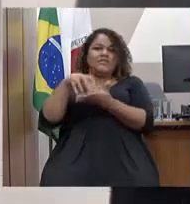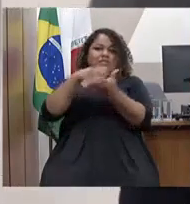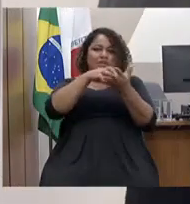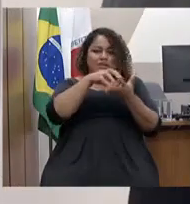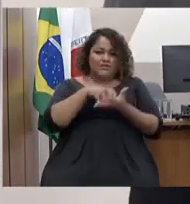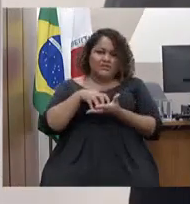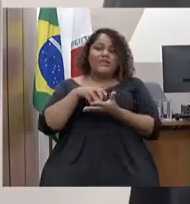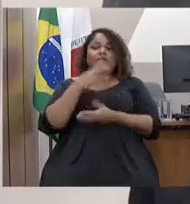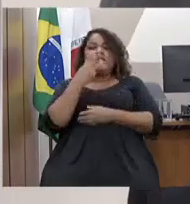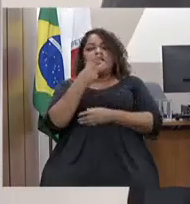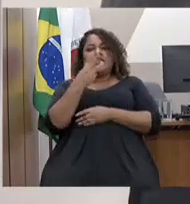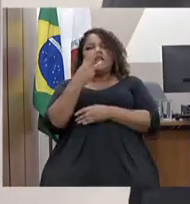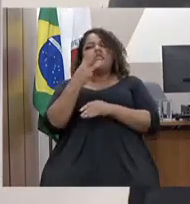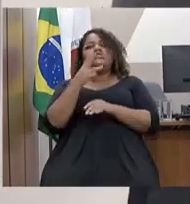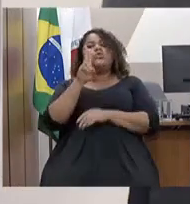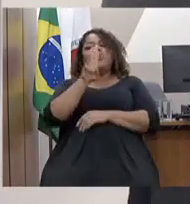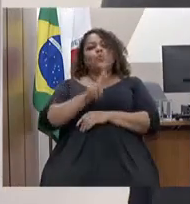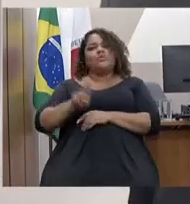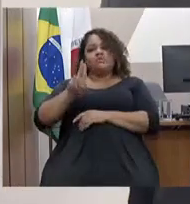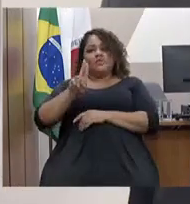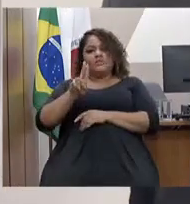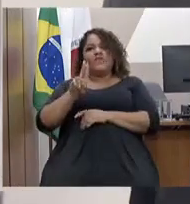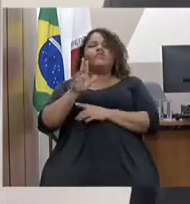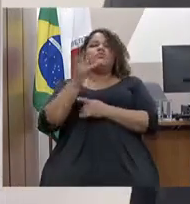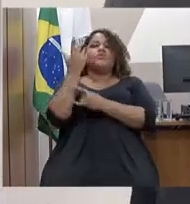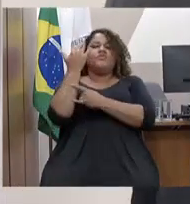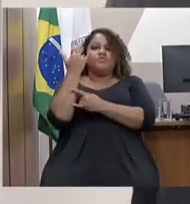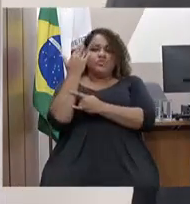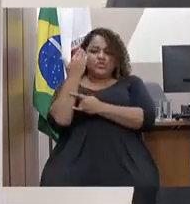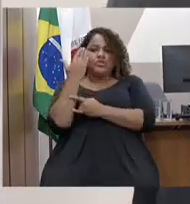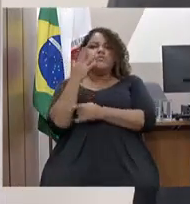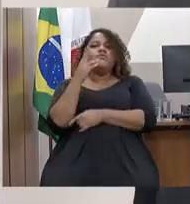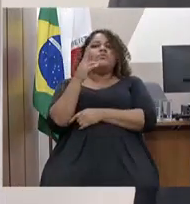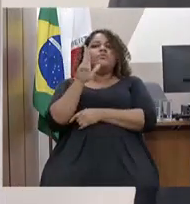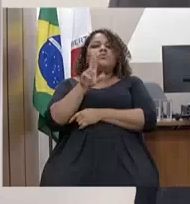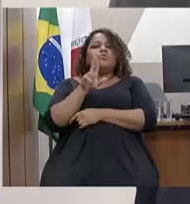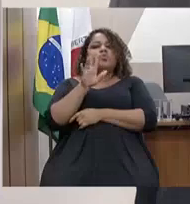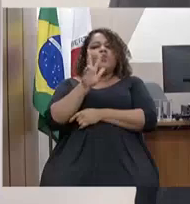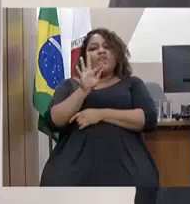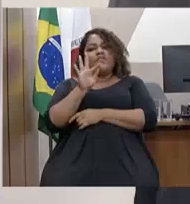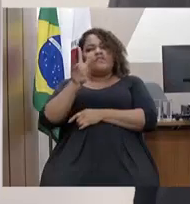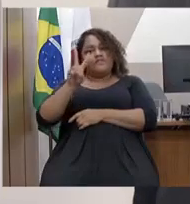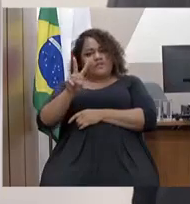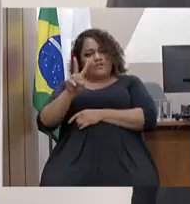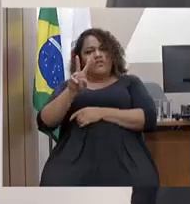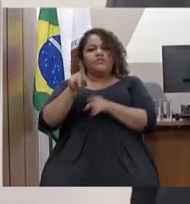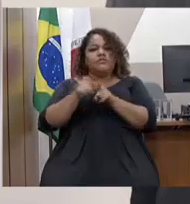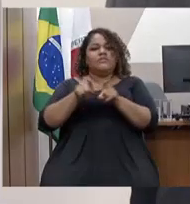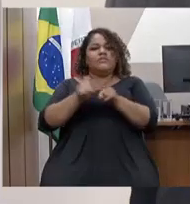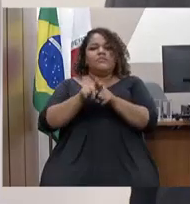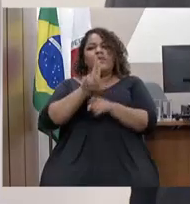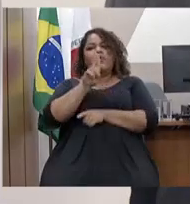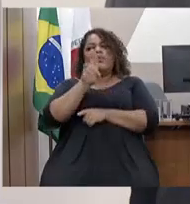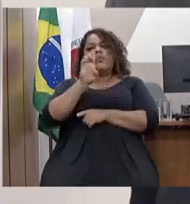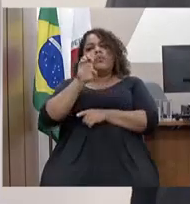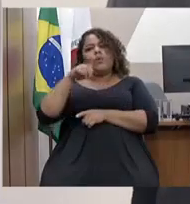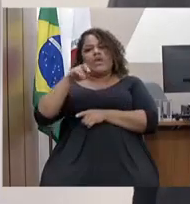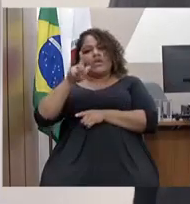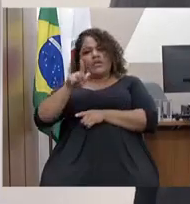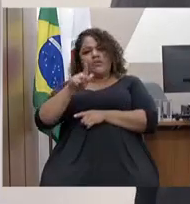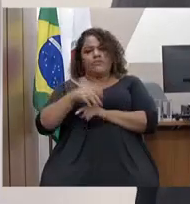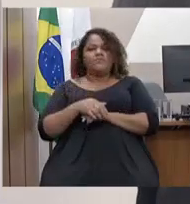UFMG UFV e a UEMG ok então nós agradecemos a presença dos convidados da primeira